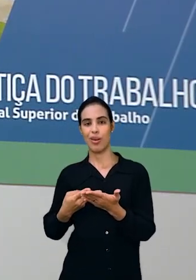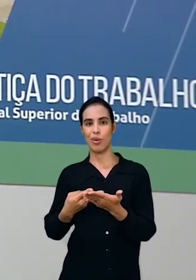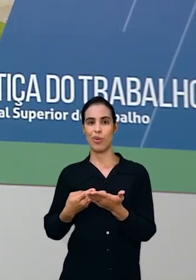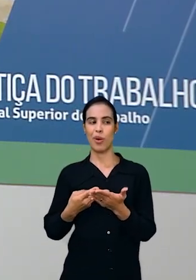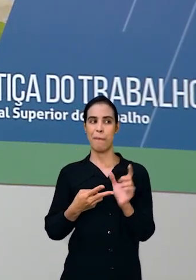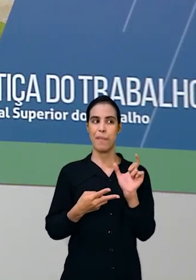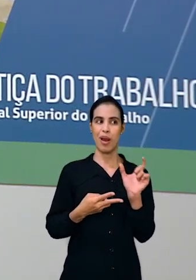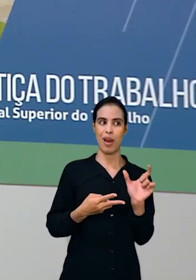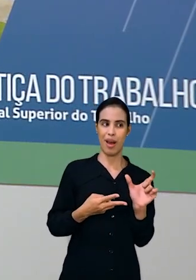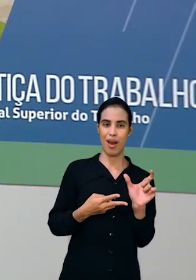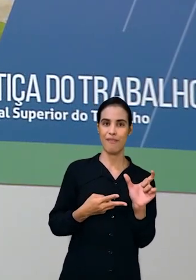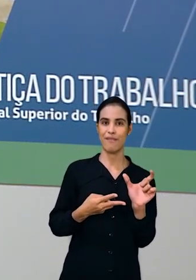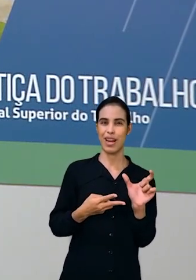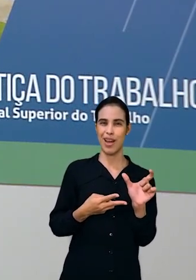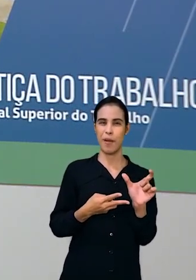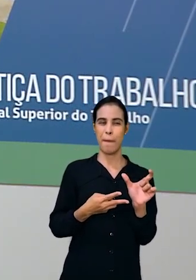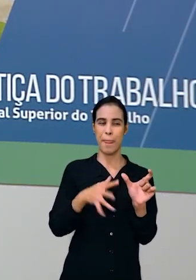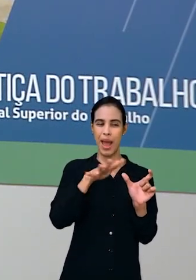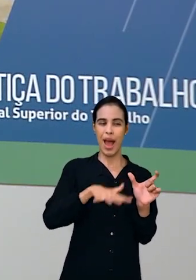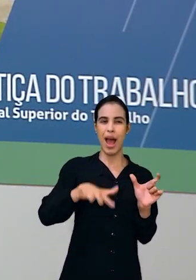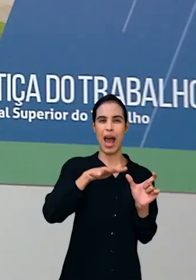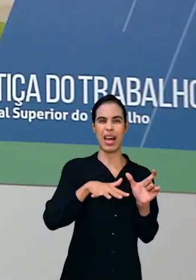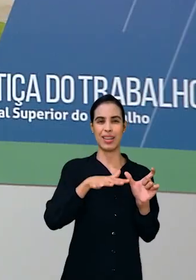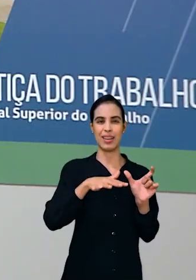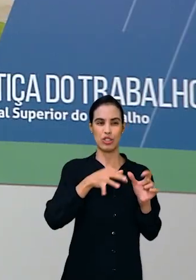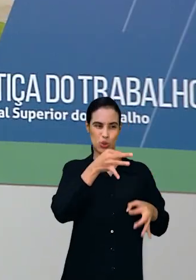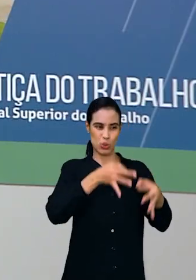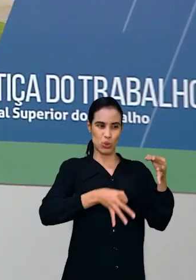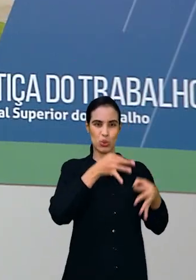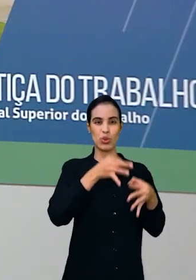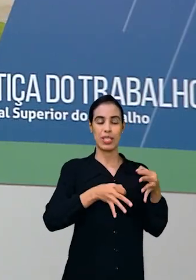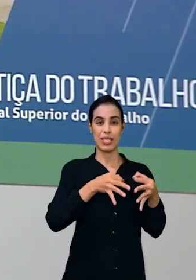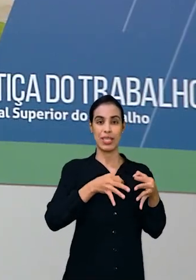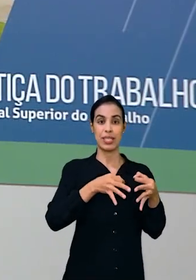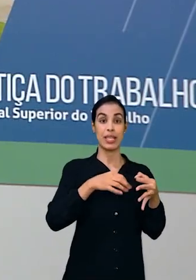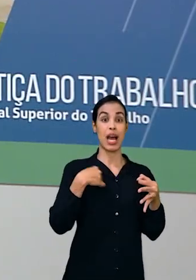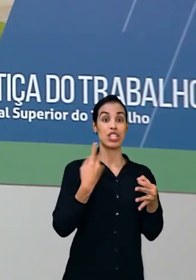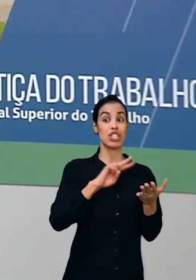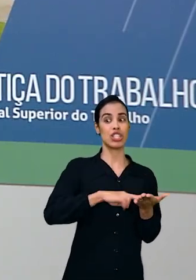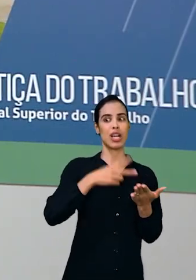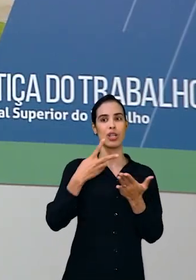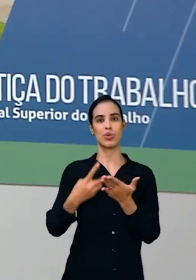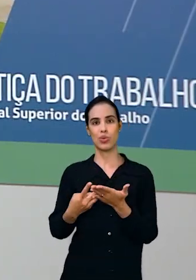tradução, né, dos termos jurídicos usados na informação que nós